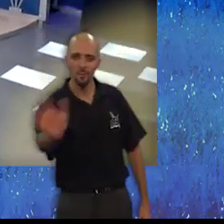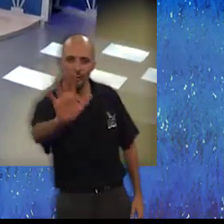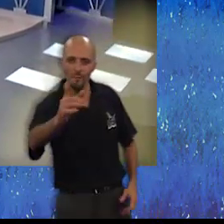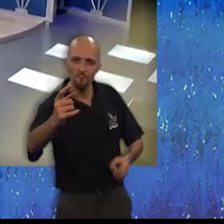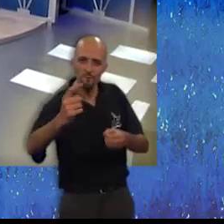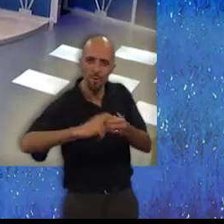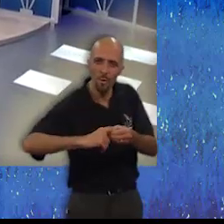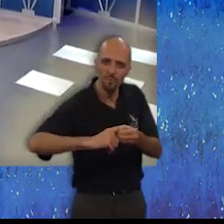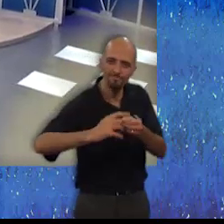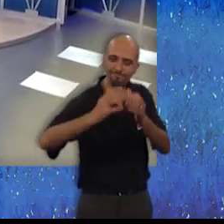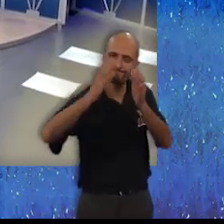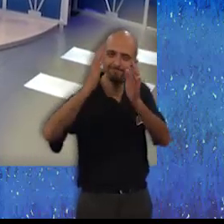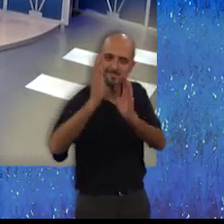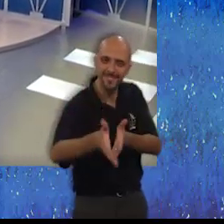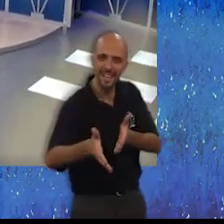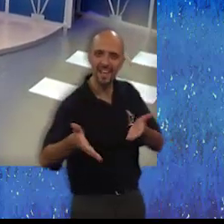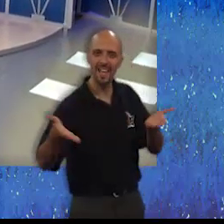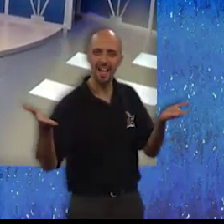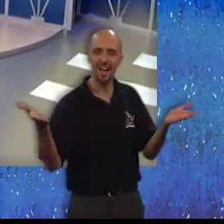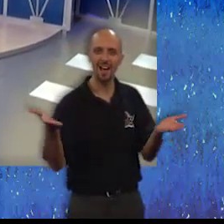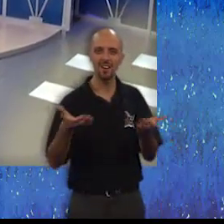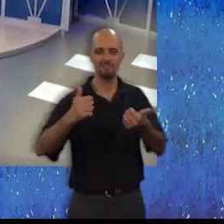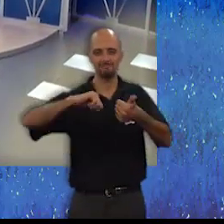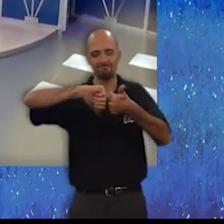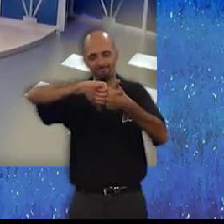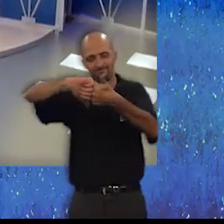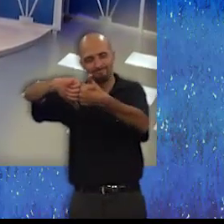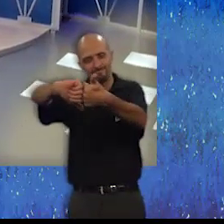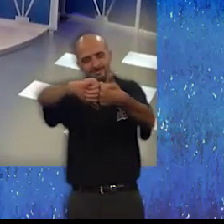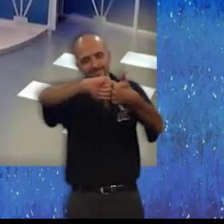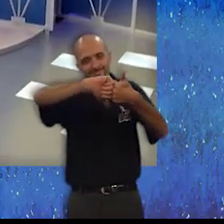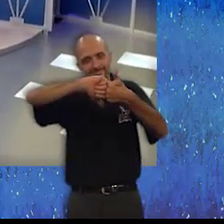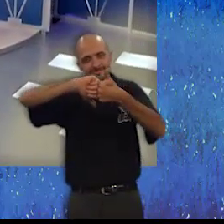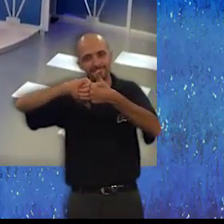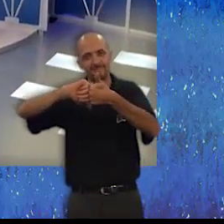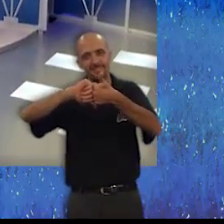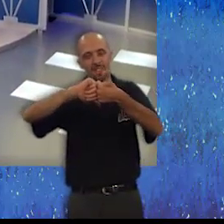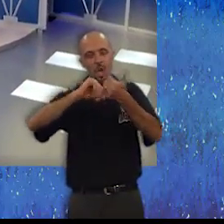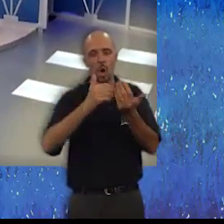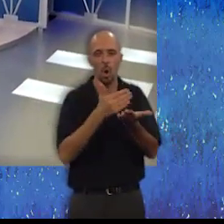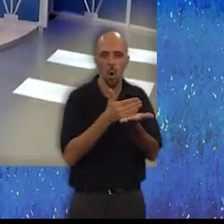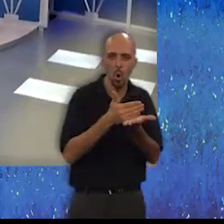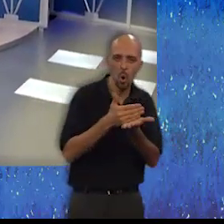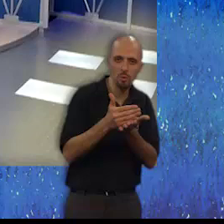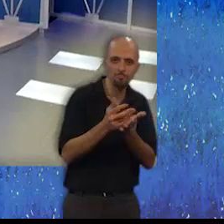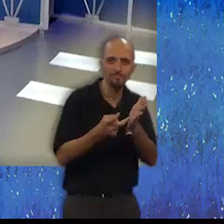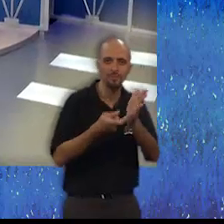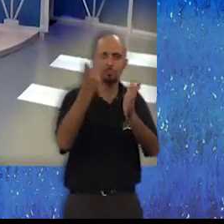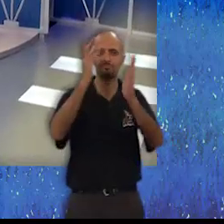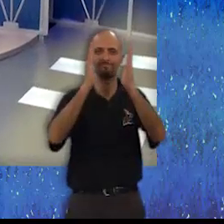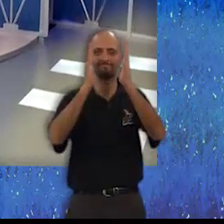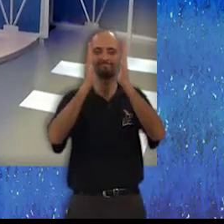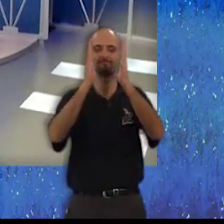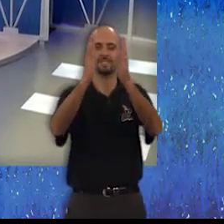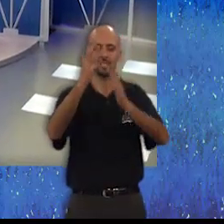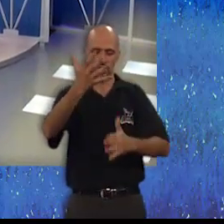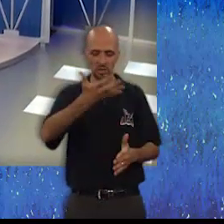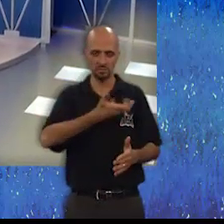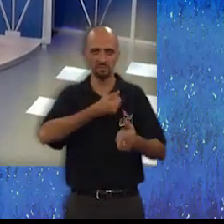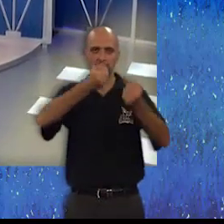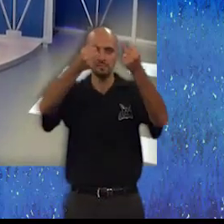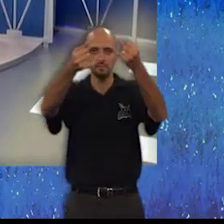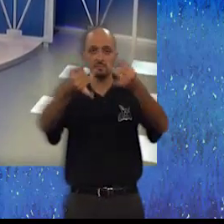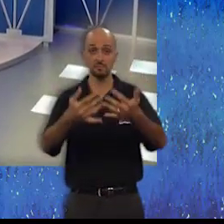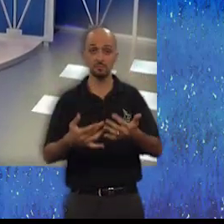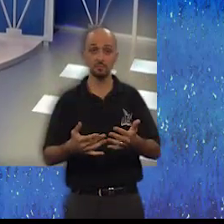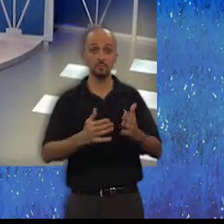Já estamos de volta com o programa Arena do Futuro para o segundo bloco desse tema interessantíssimo sobre a salvação. No primeiro